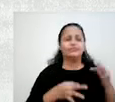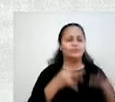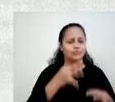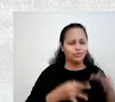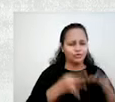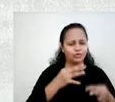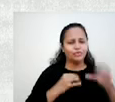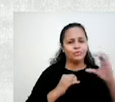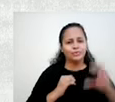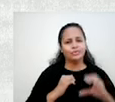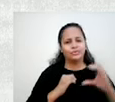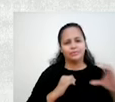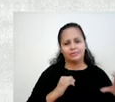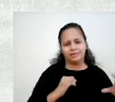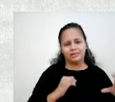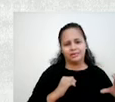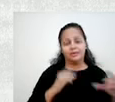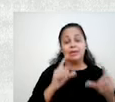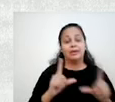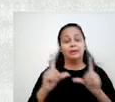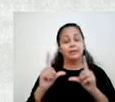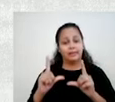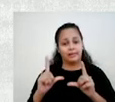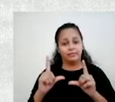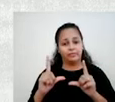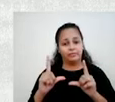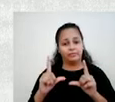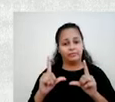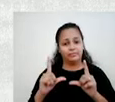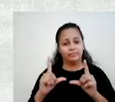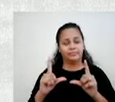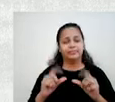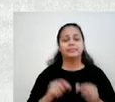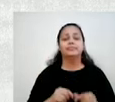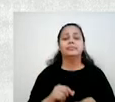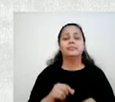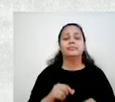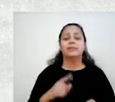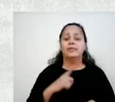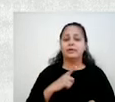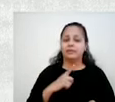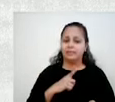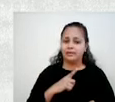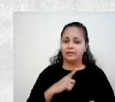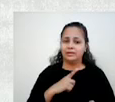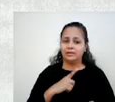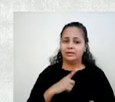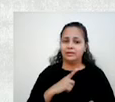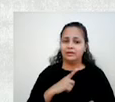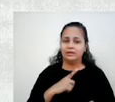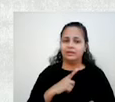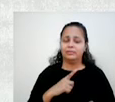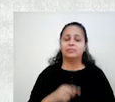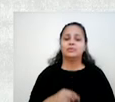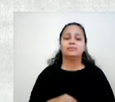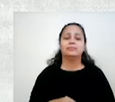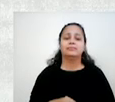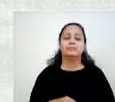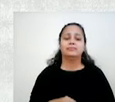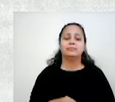cristãos, né? Na foto ao lado aqui, na imagem ao lado, nós temos mais um desses